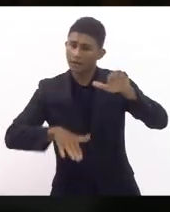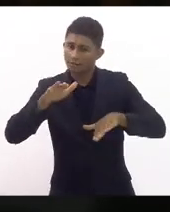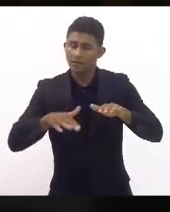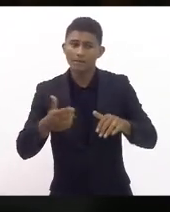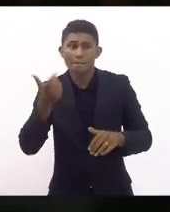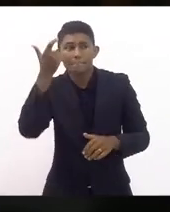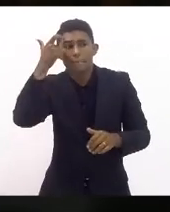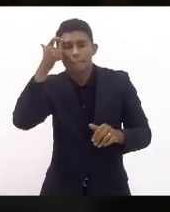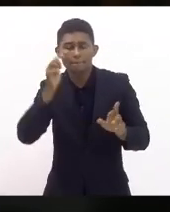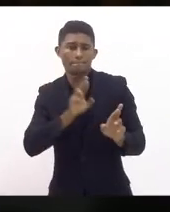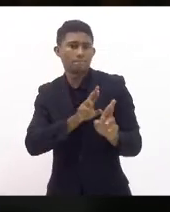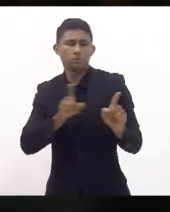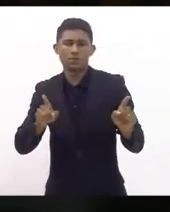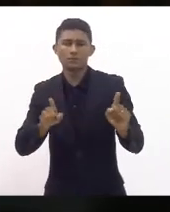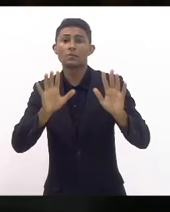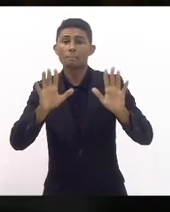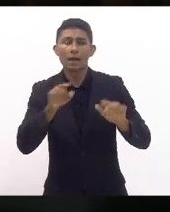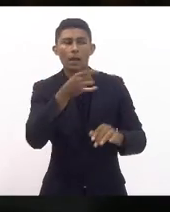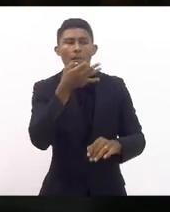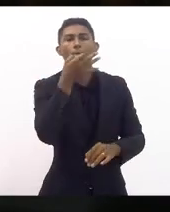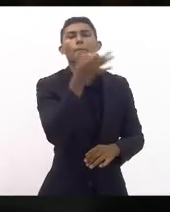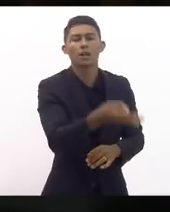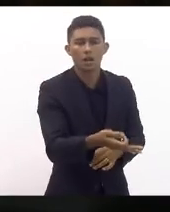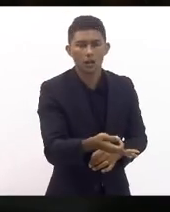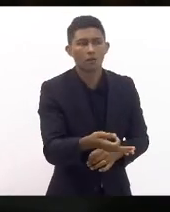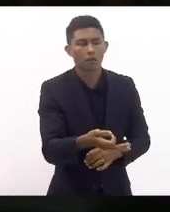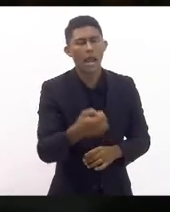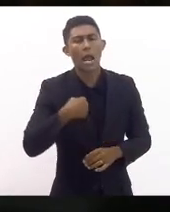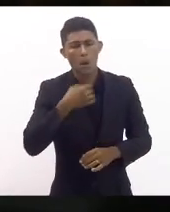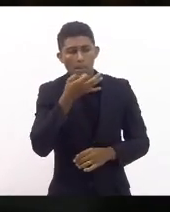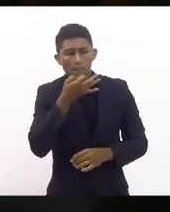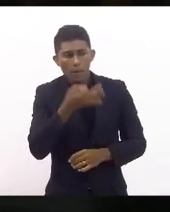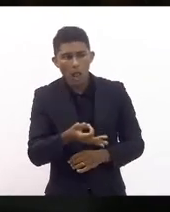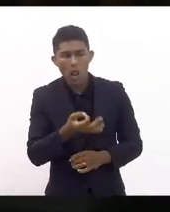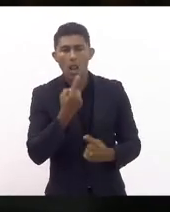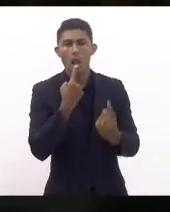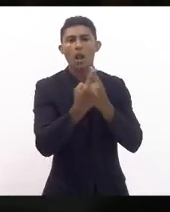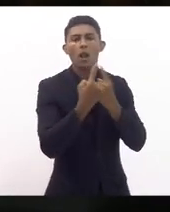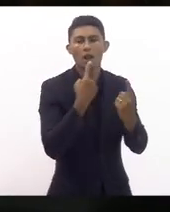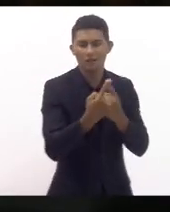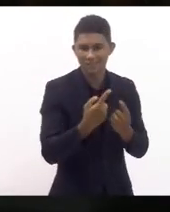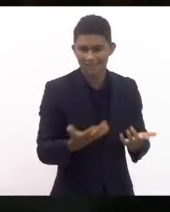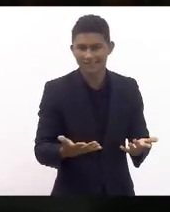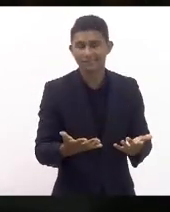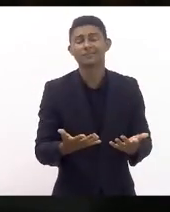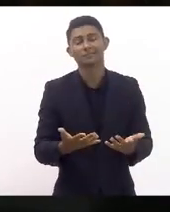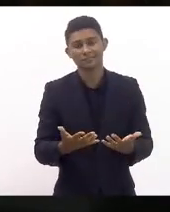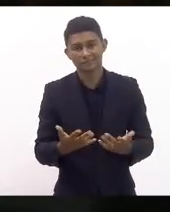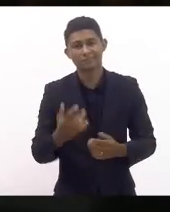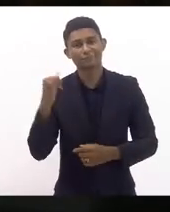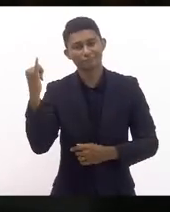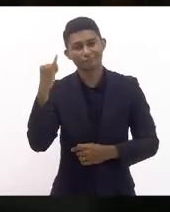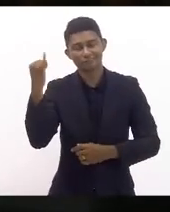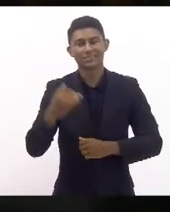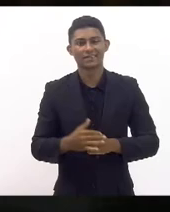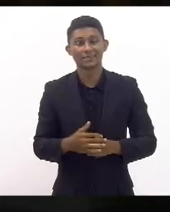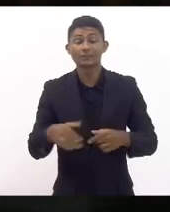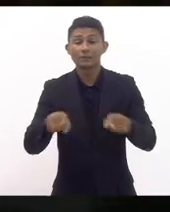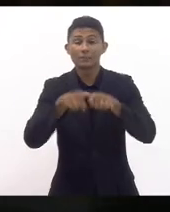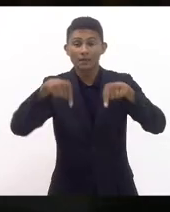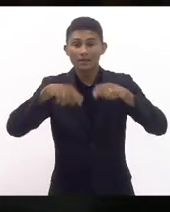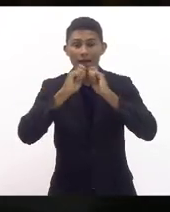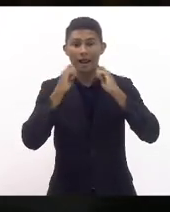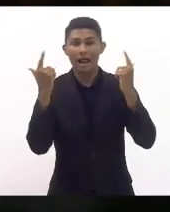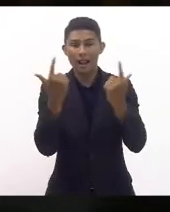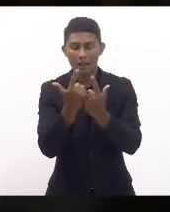contrária, mas que tenha colocado as suas posições e que a gente tenha trazido, e que tenha trazido, sobretudo, o debate para o plenário. Isso